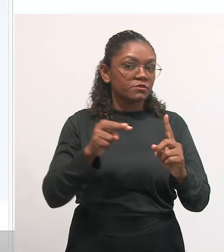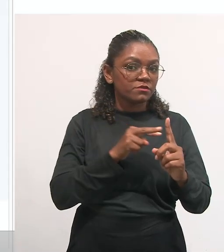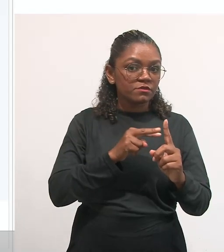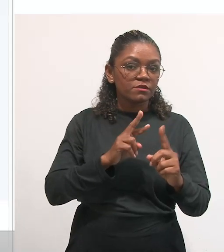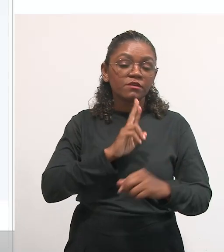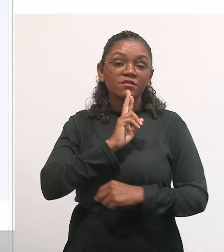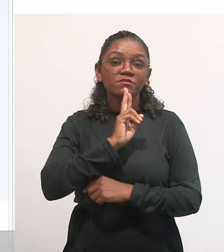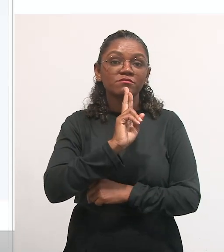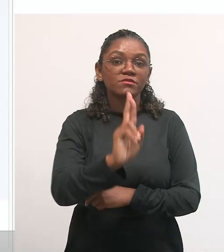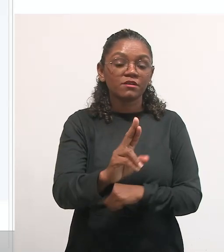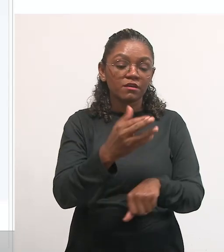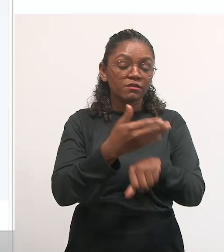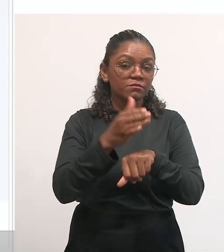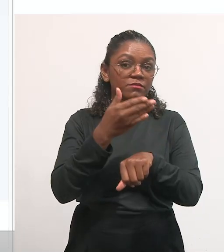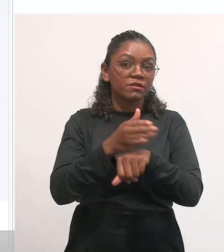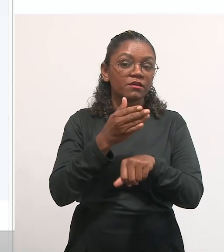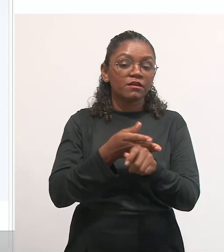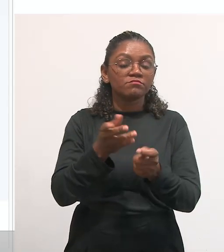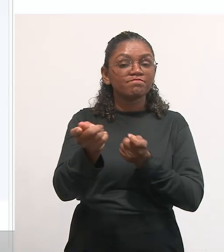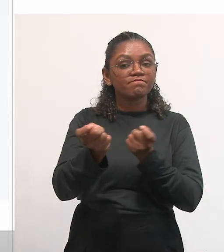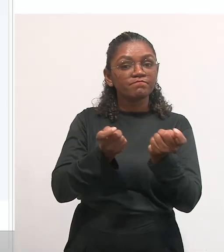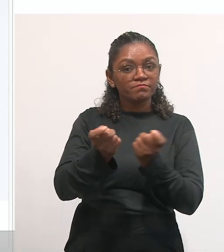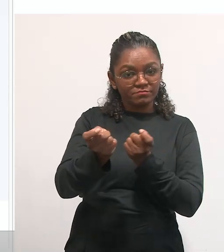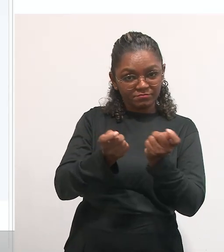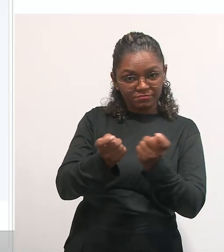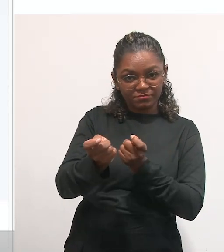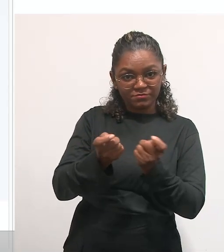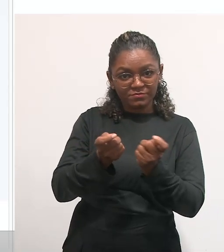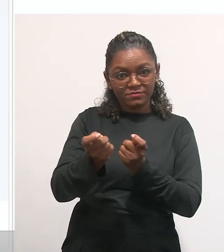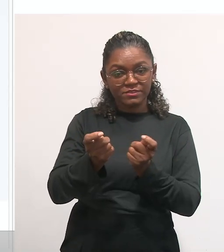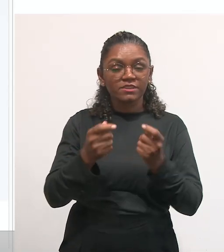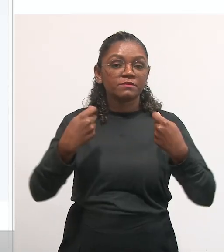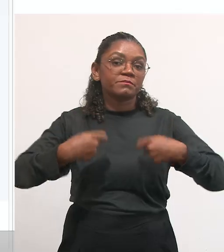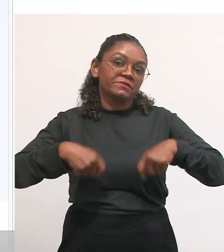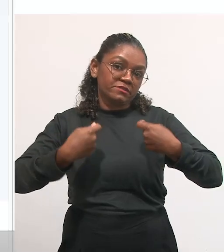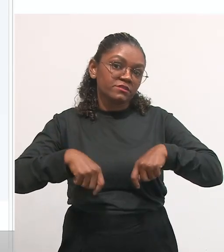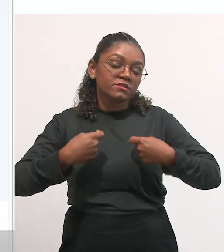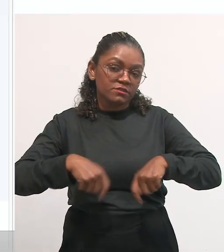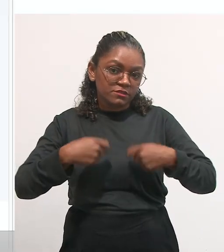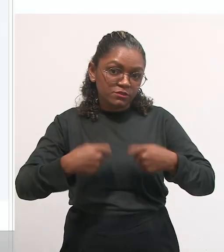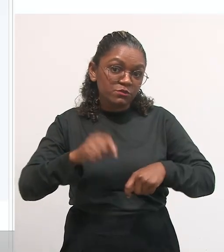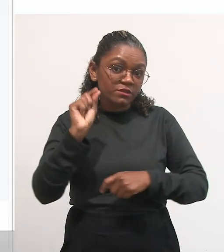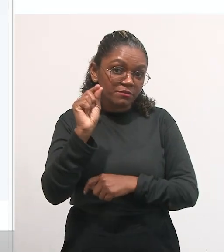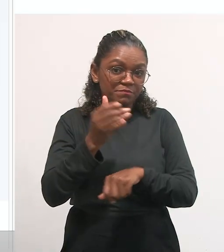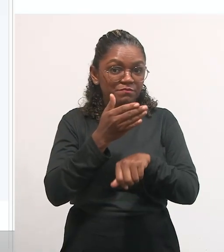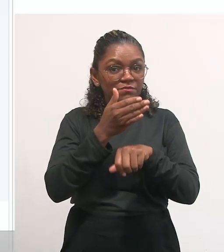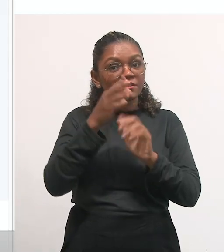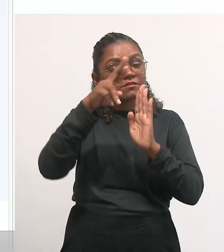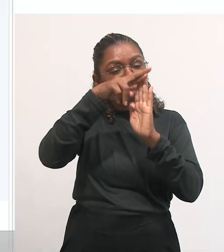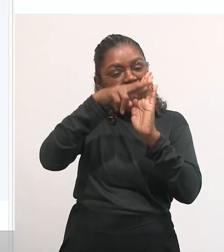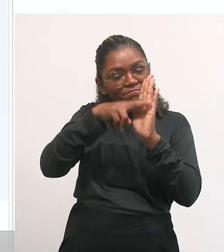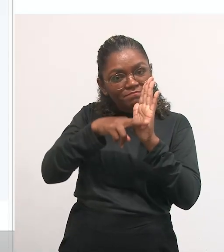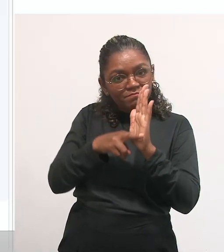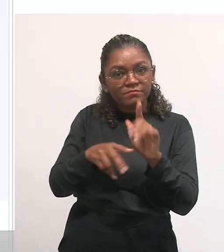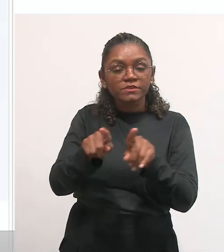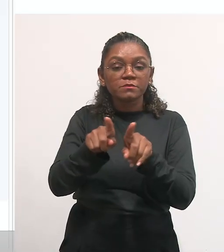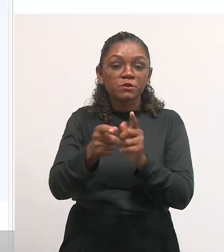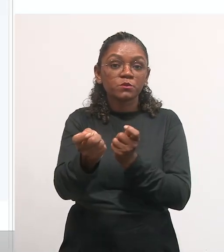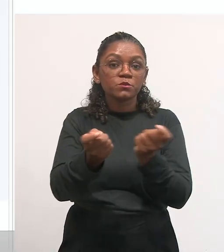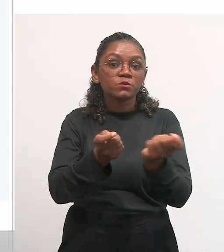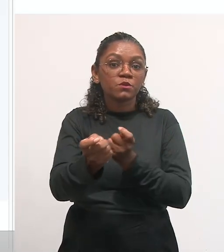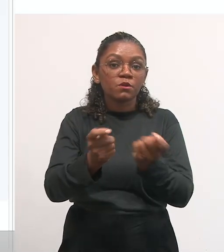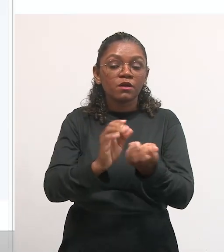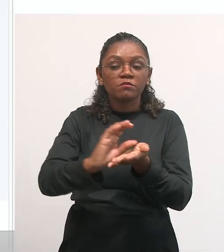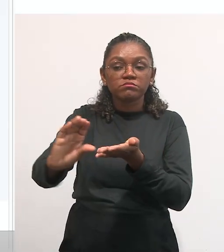fruto de uma prática controladora em que se faz necessário regular e controlar a